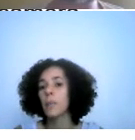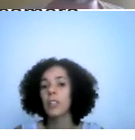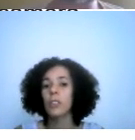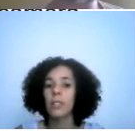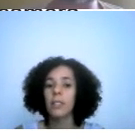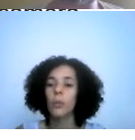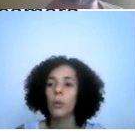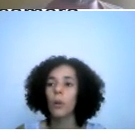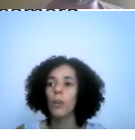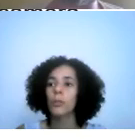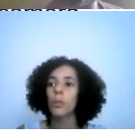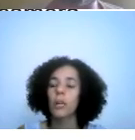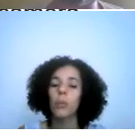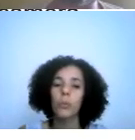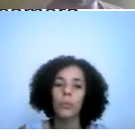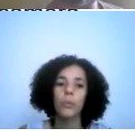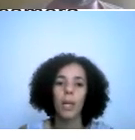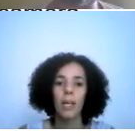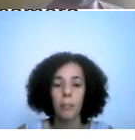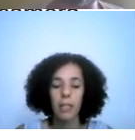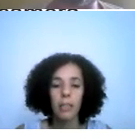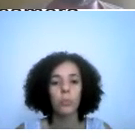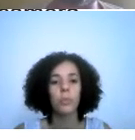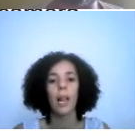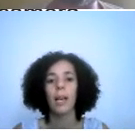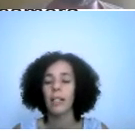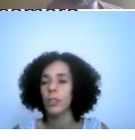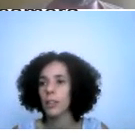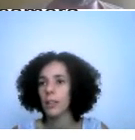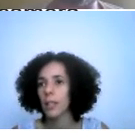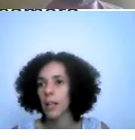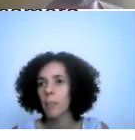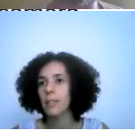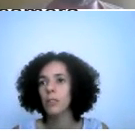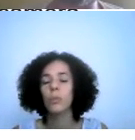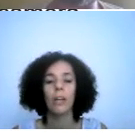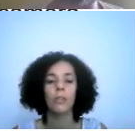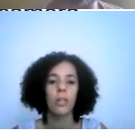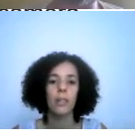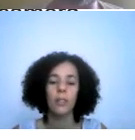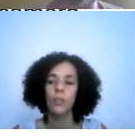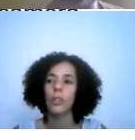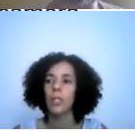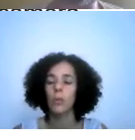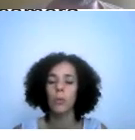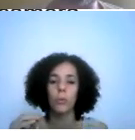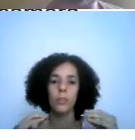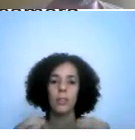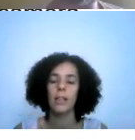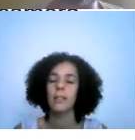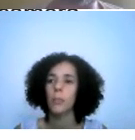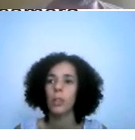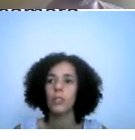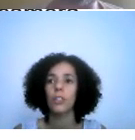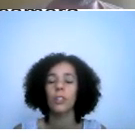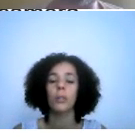E aí, para a gente fazer esse controle, lógico que tem alguns mecanismos legais, né? Mas nas unidades de conservação, a gente tem algumas